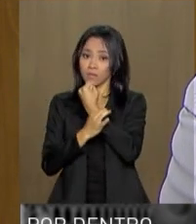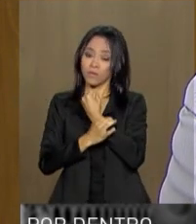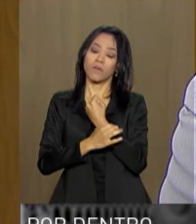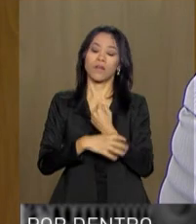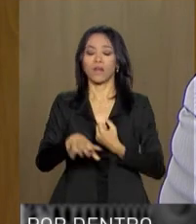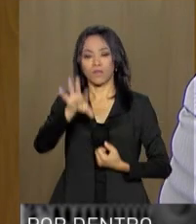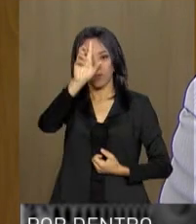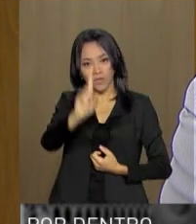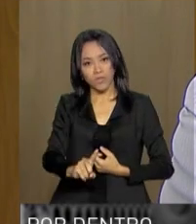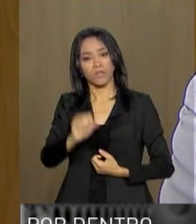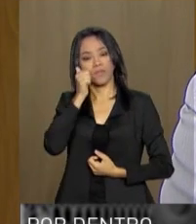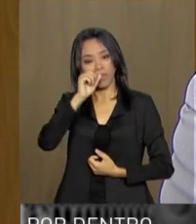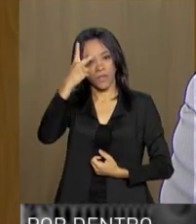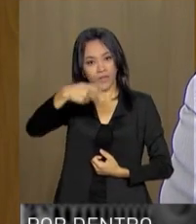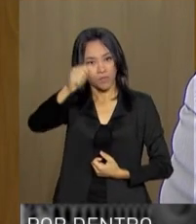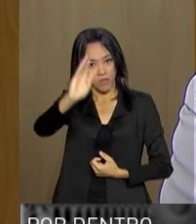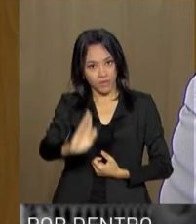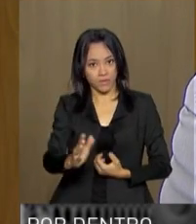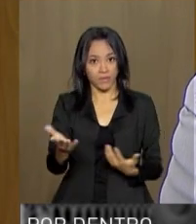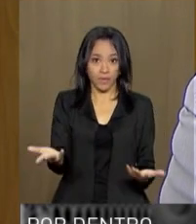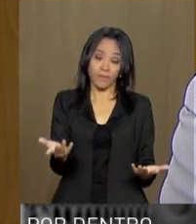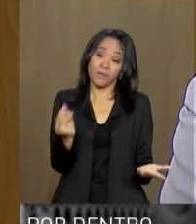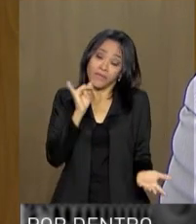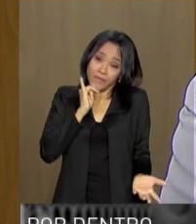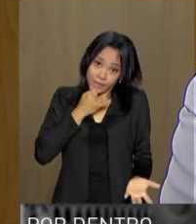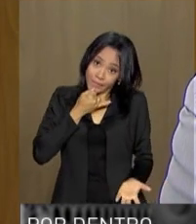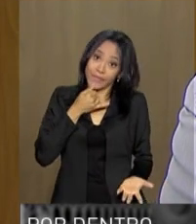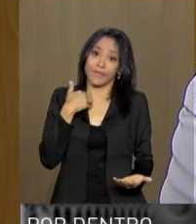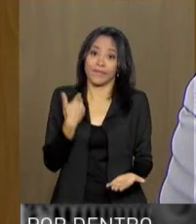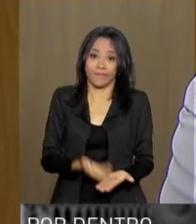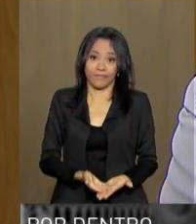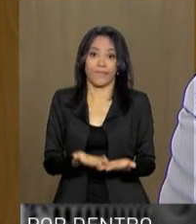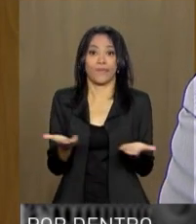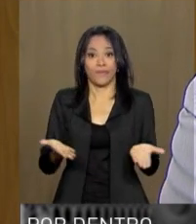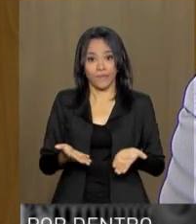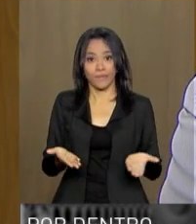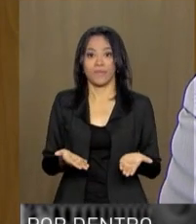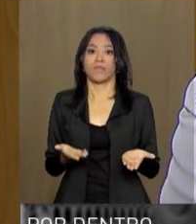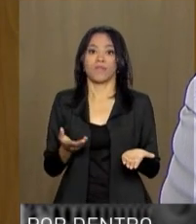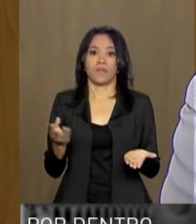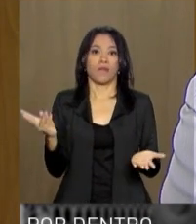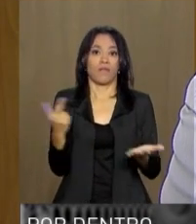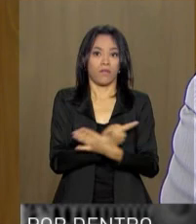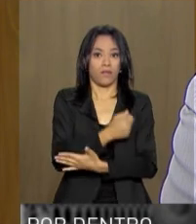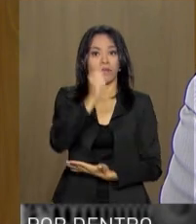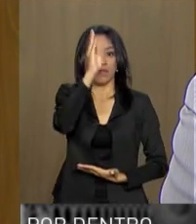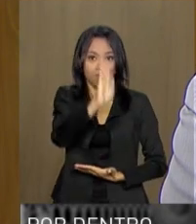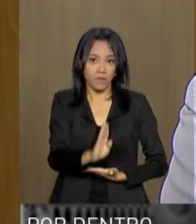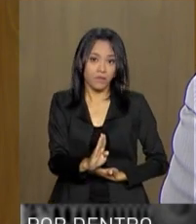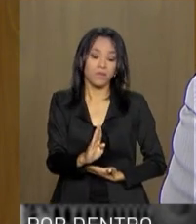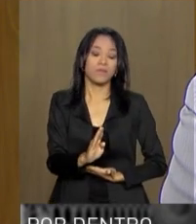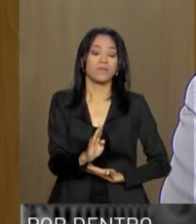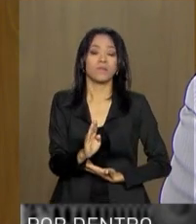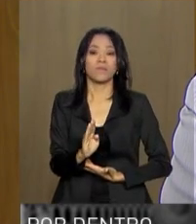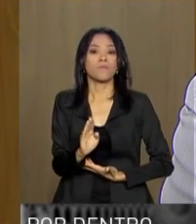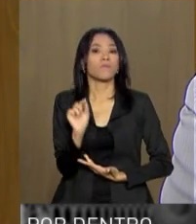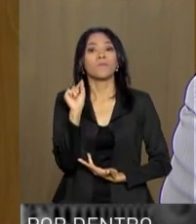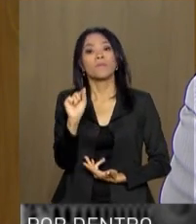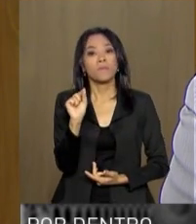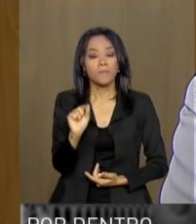no brasil infelizmente ainda é vivemos carla no brasil é a